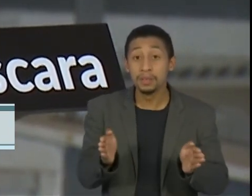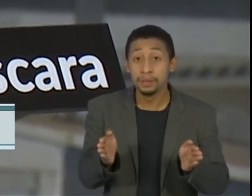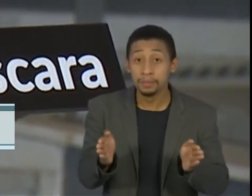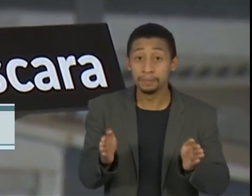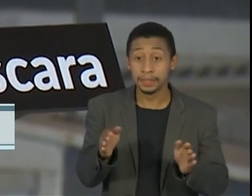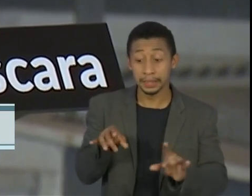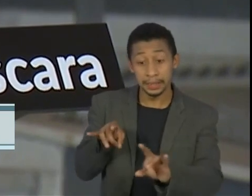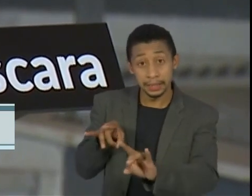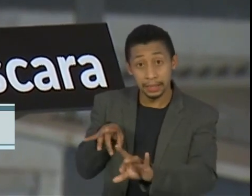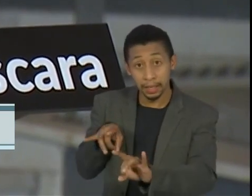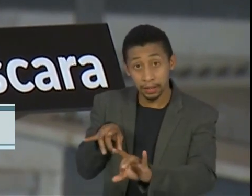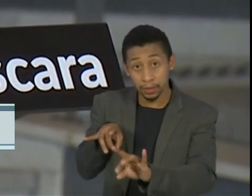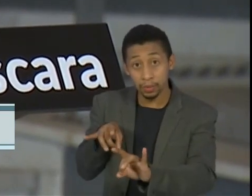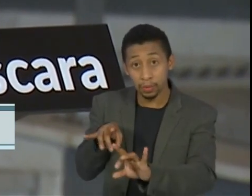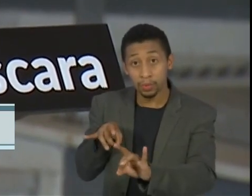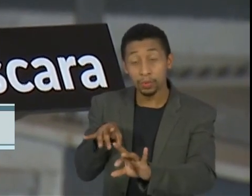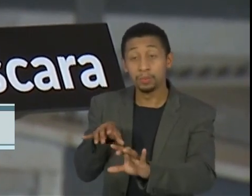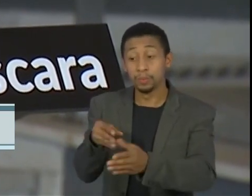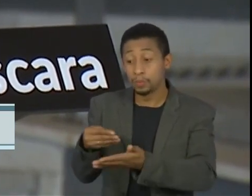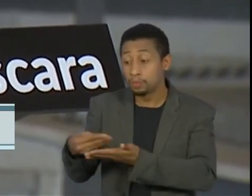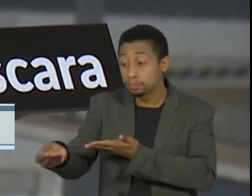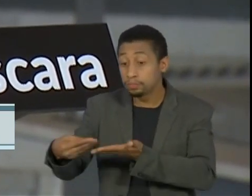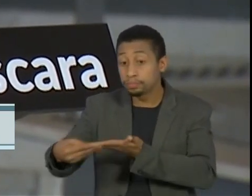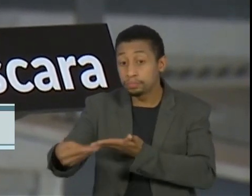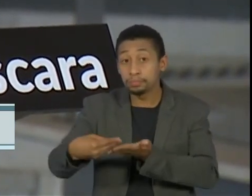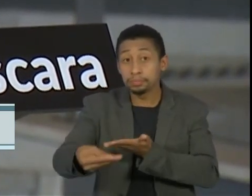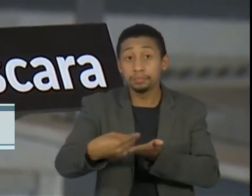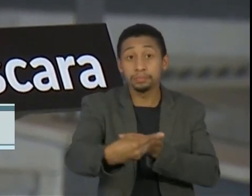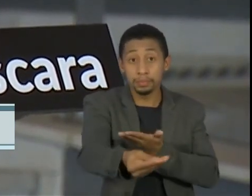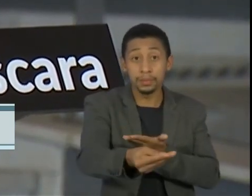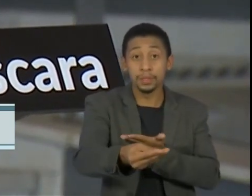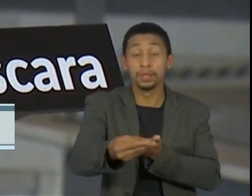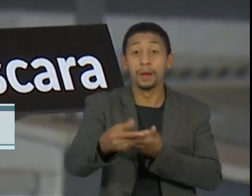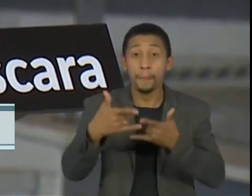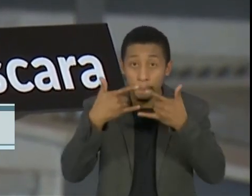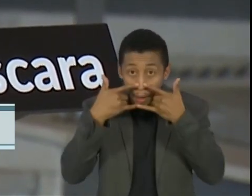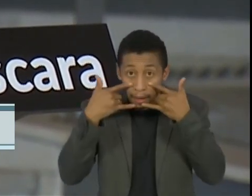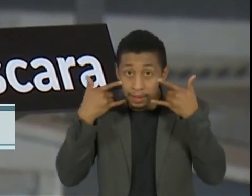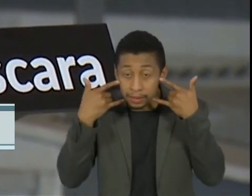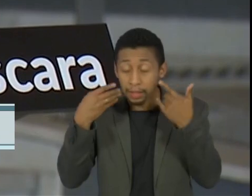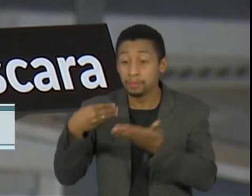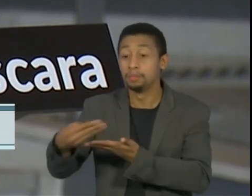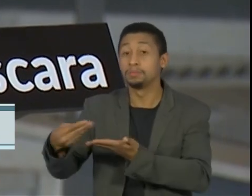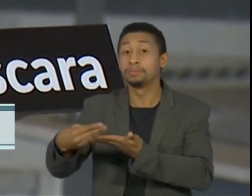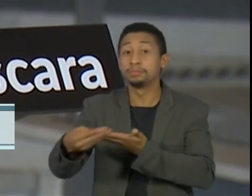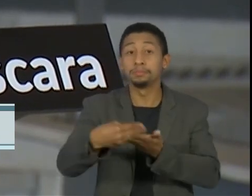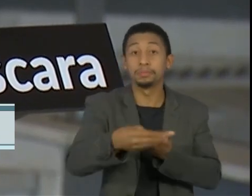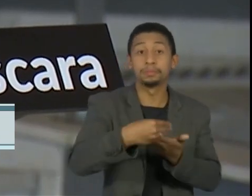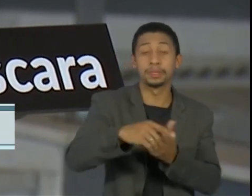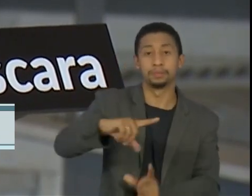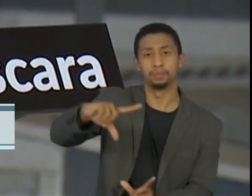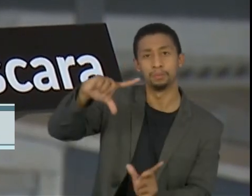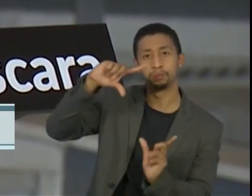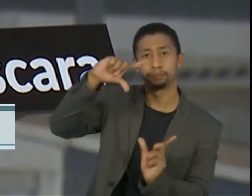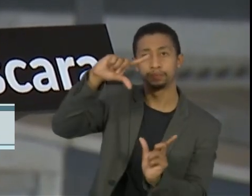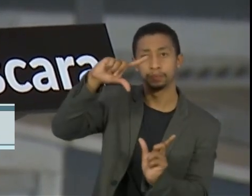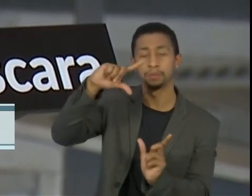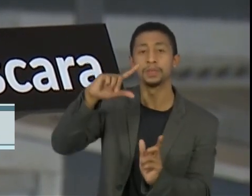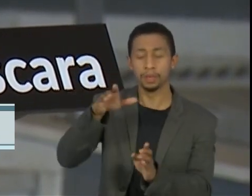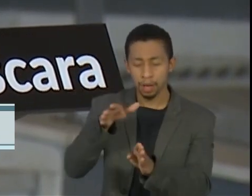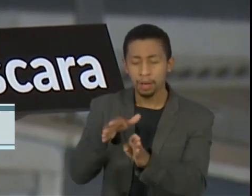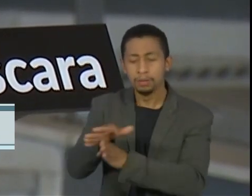técnicos, além de estarem distribuindo máscaras, distribuindo os cartazes, também estão orientando com relação ao